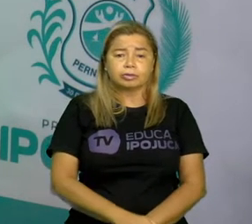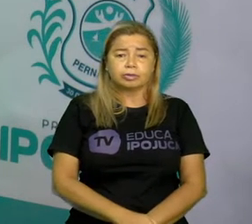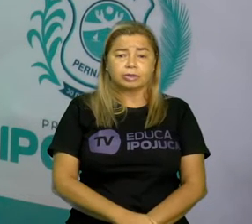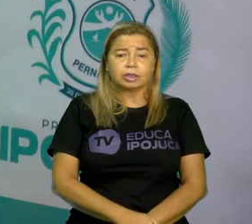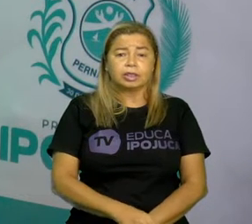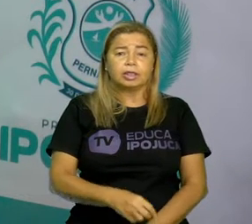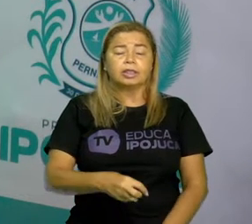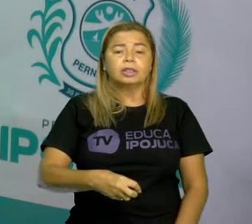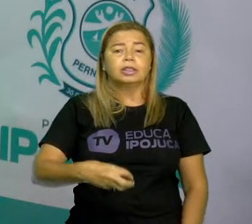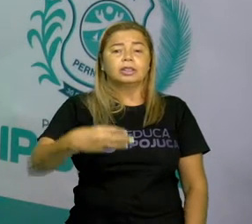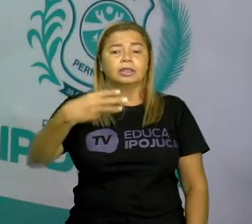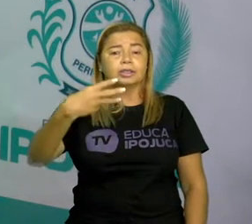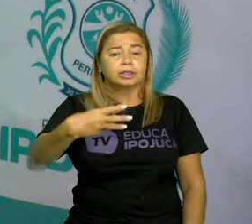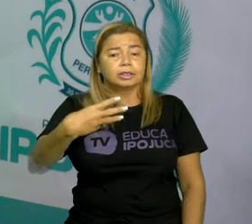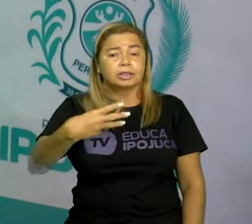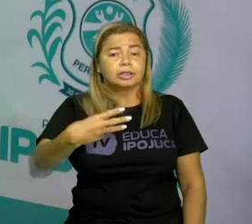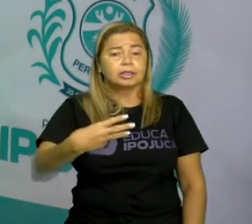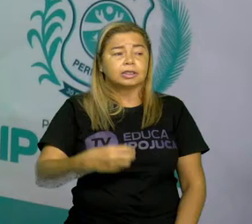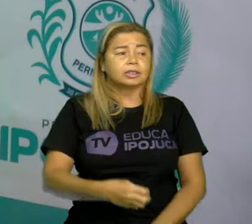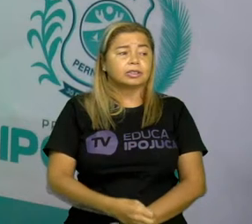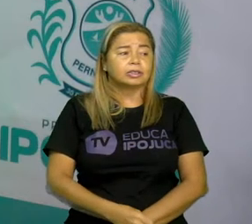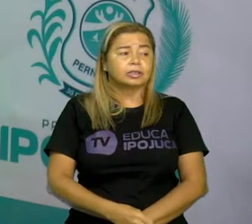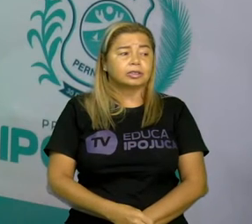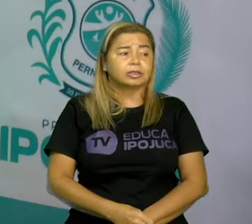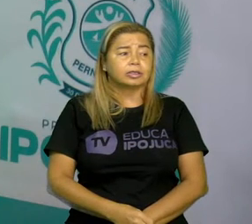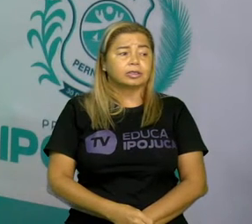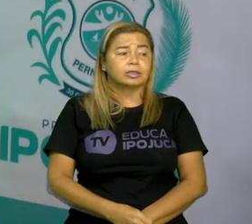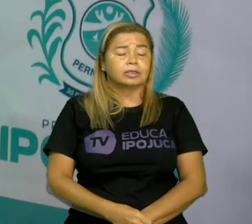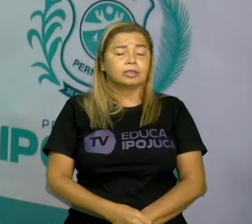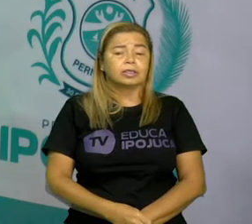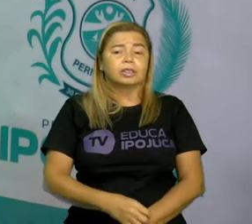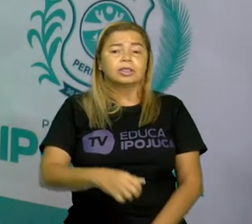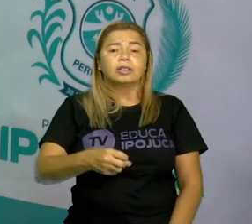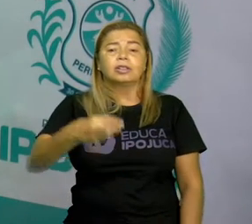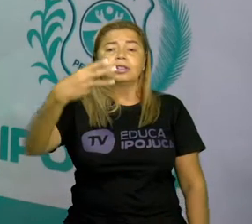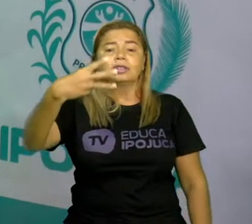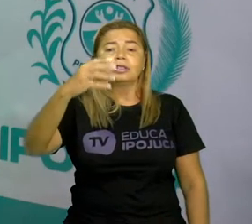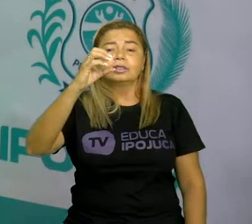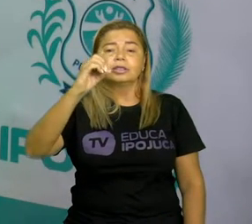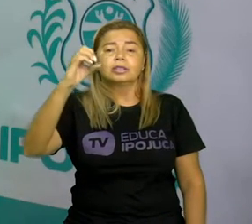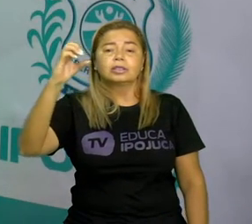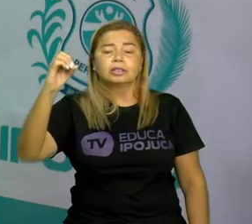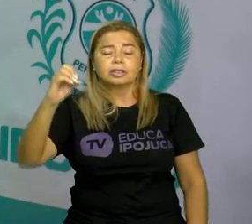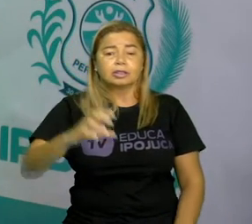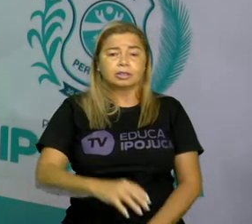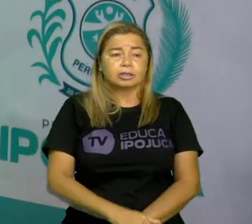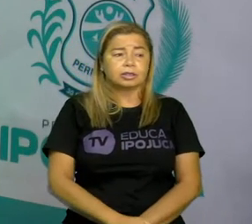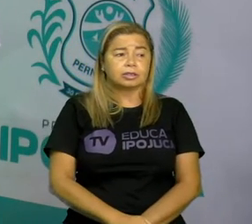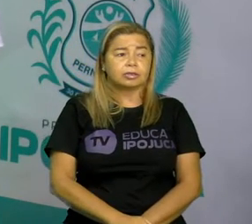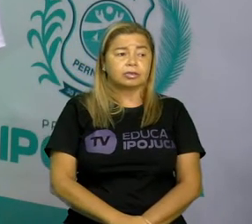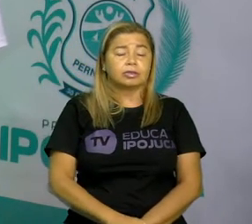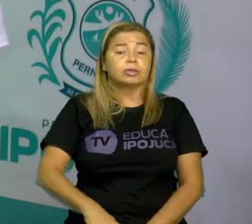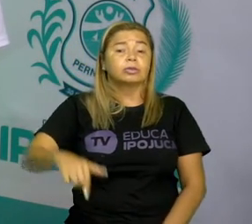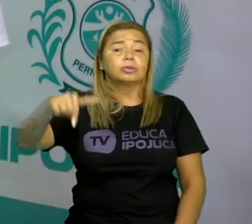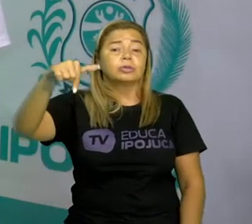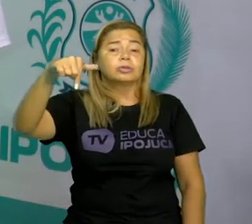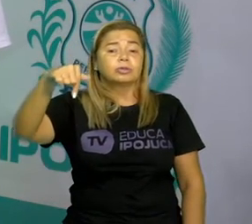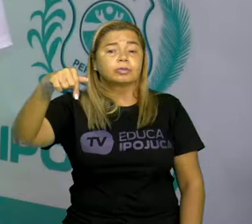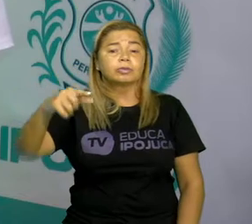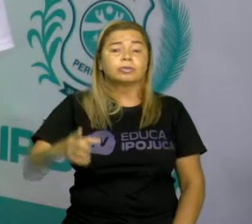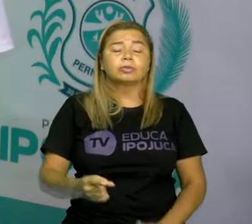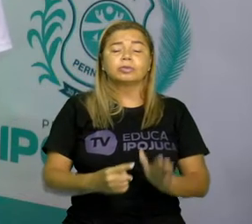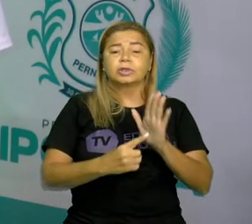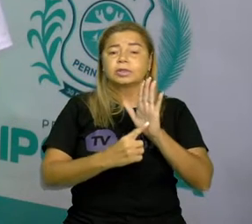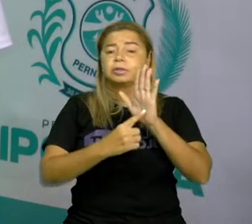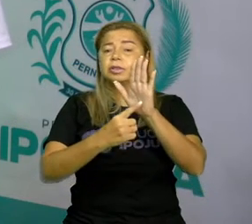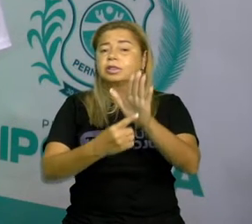100. Uma placa, duas, três. 100, 200, 300. O 7 está representando